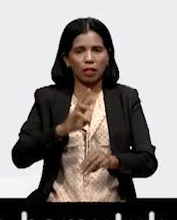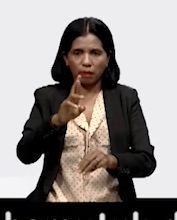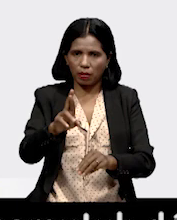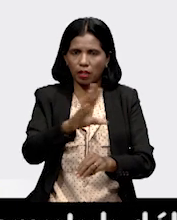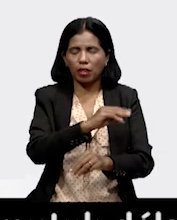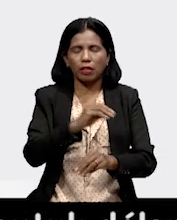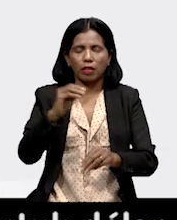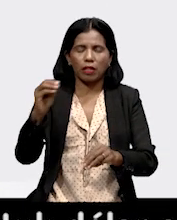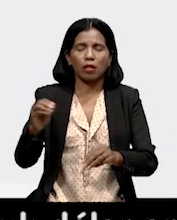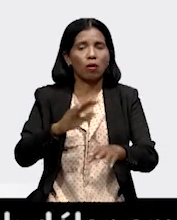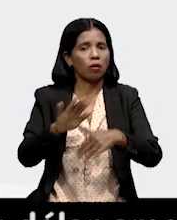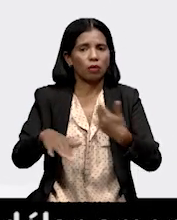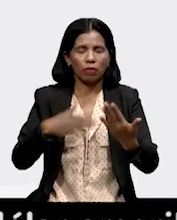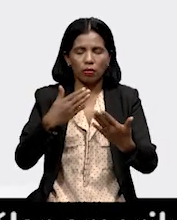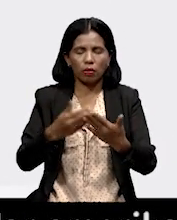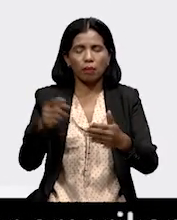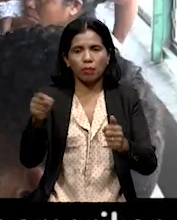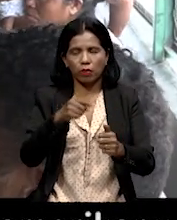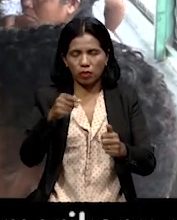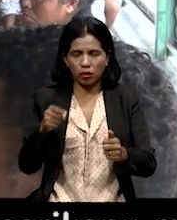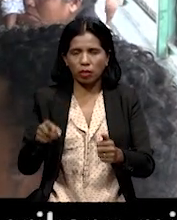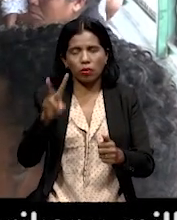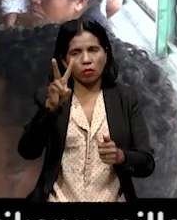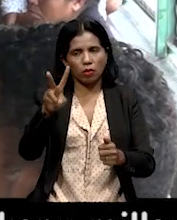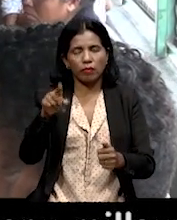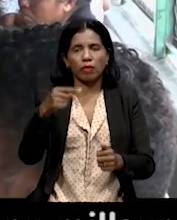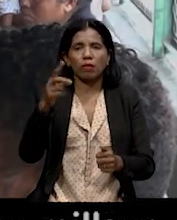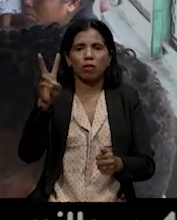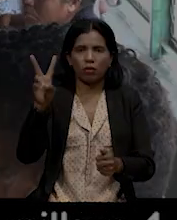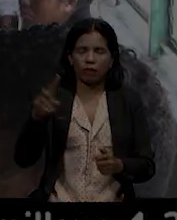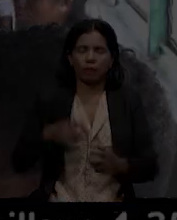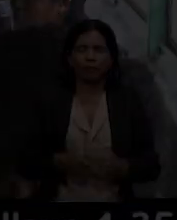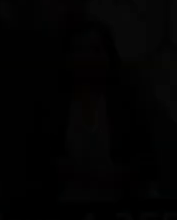rate nível nacional, 0% rua, vírgula rua. Lamberto da Silva, Ziamen.